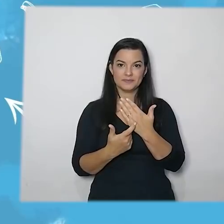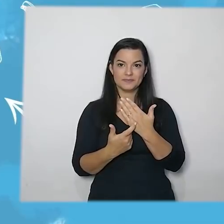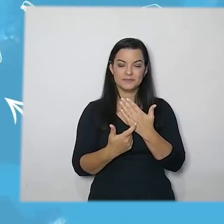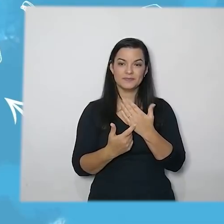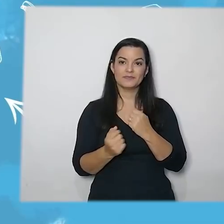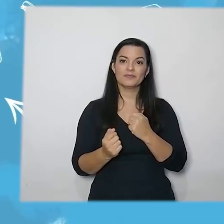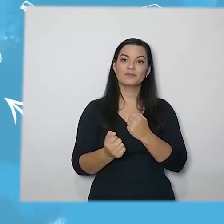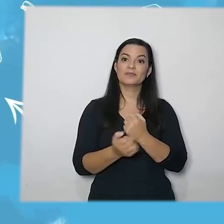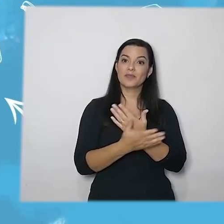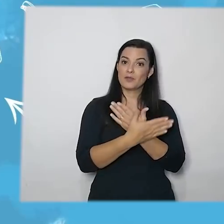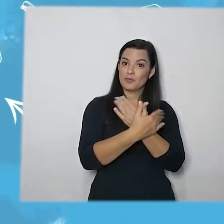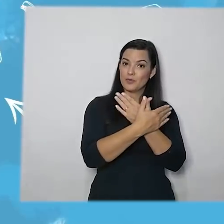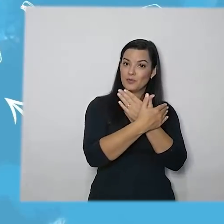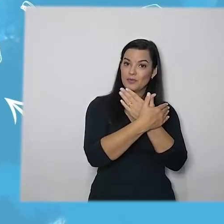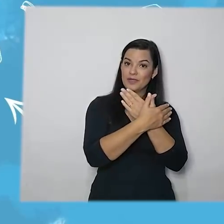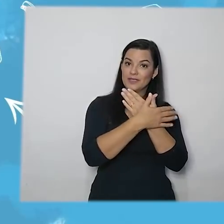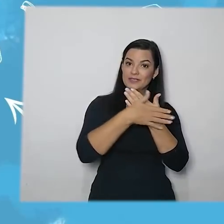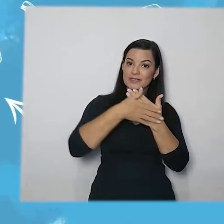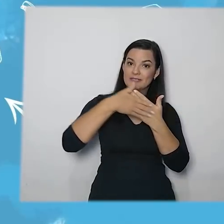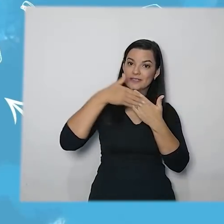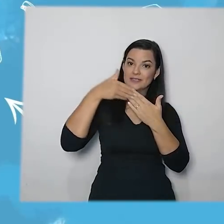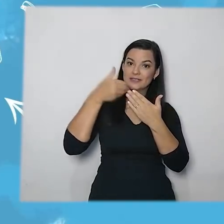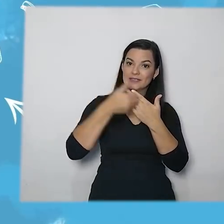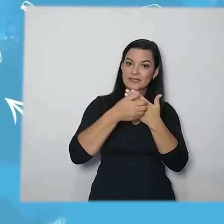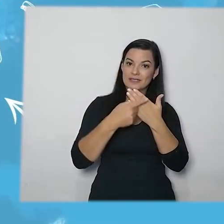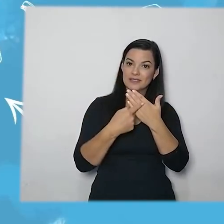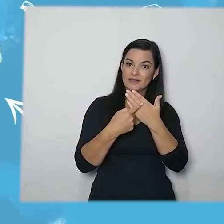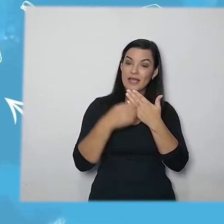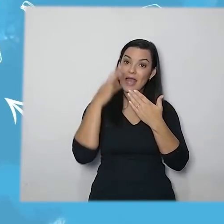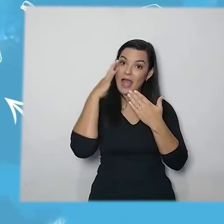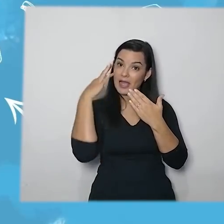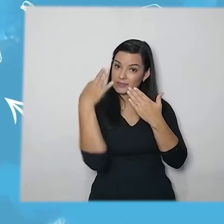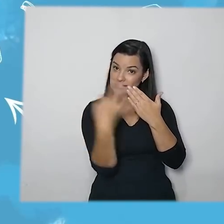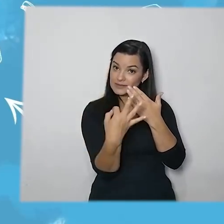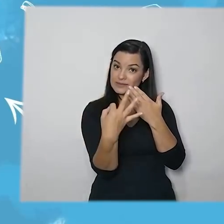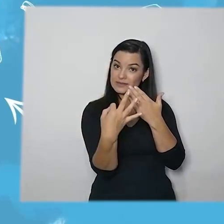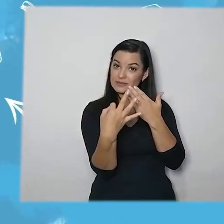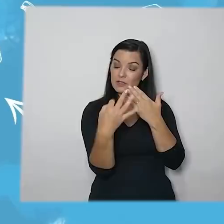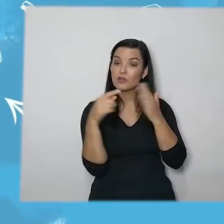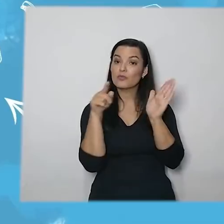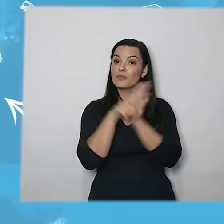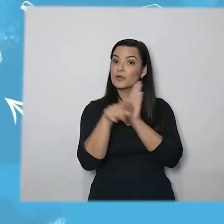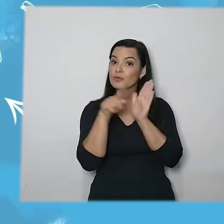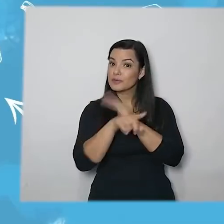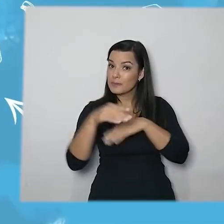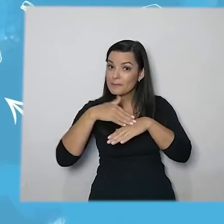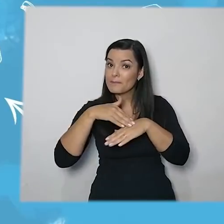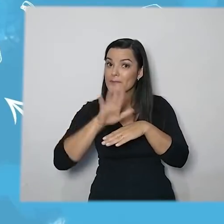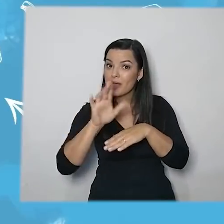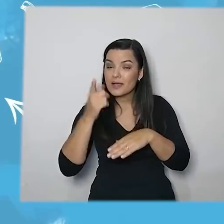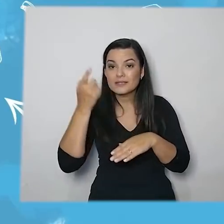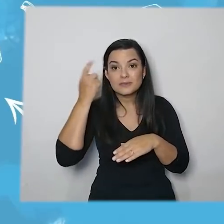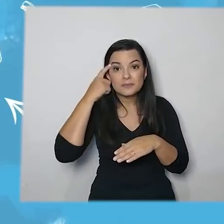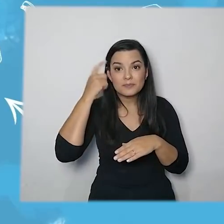Então, observem com bastante atenção e eu vou te fazer mais algumas perguntas. Eu quero que vocês pensem a